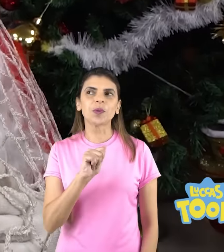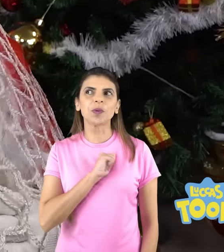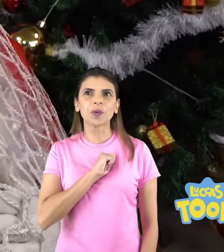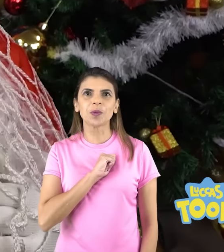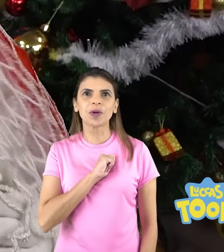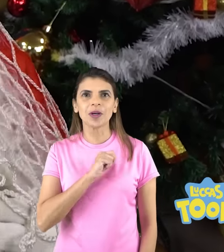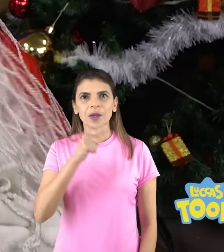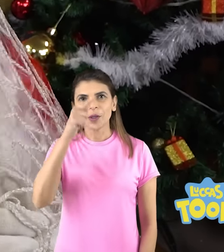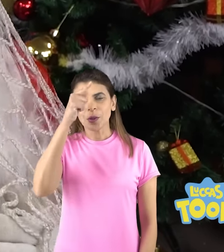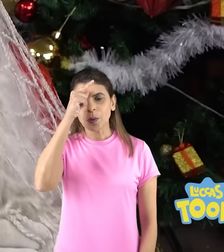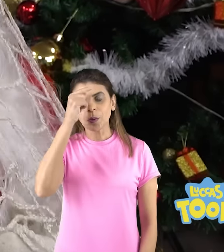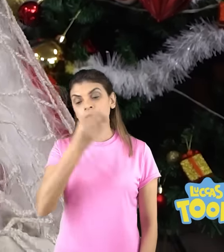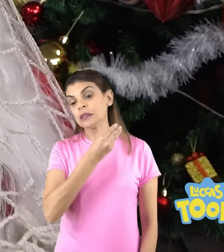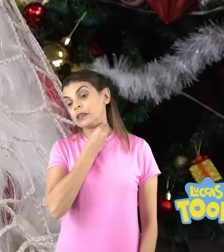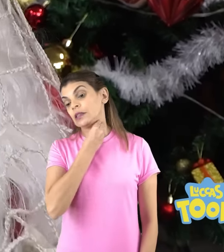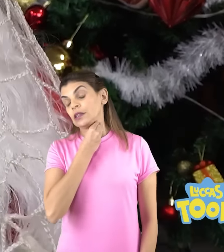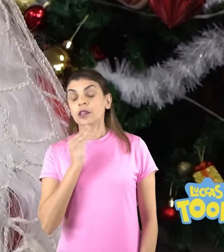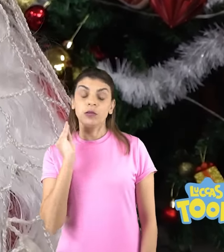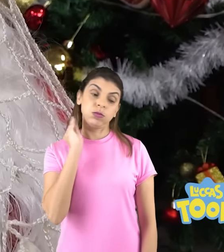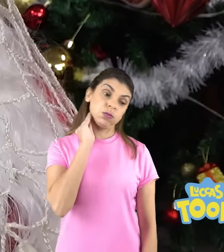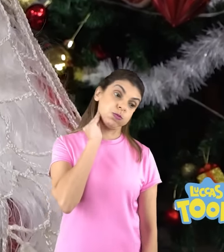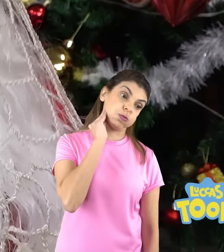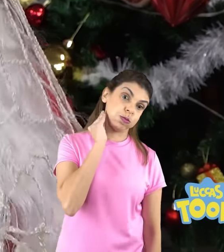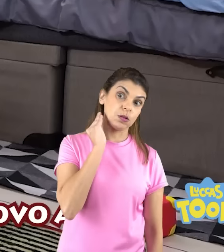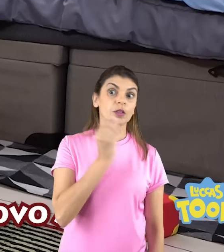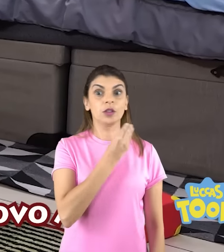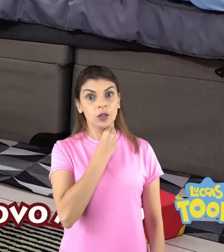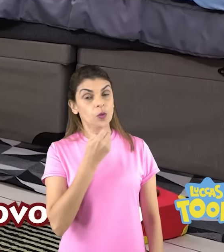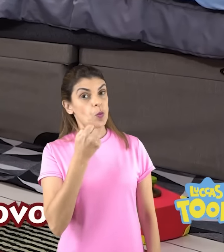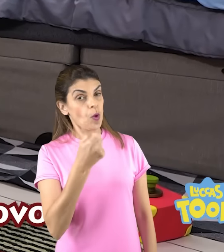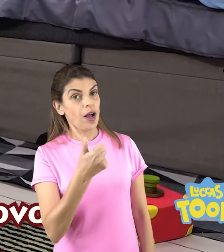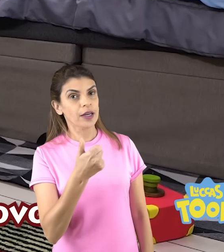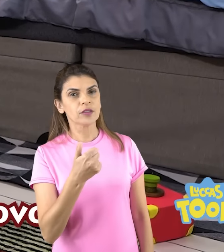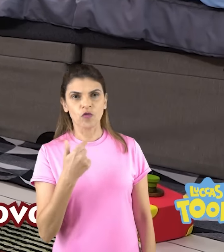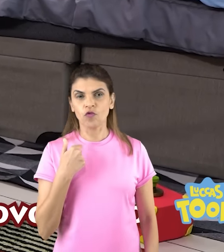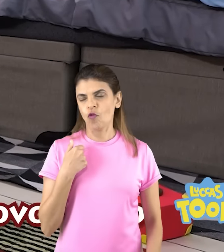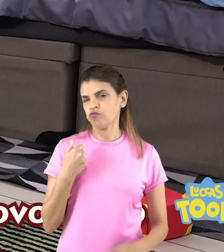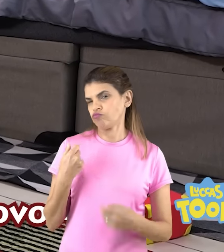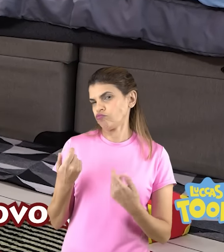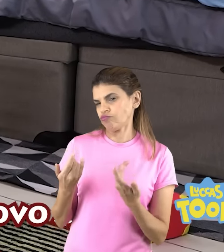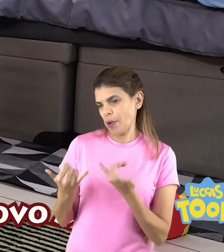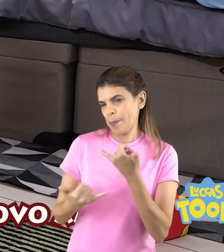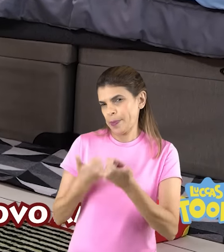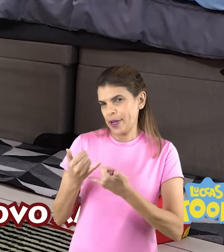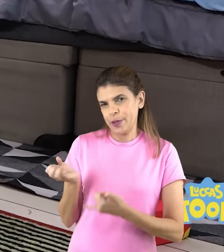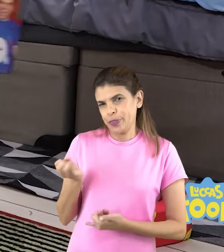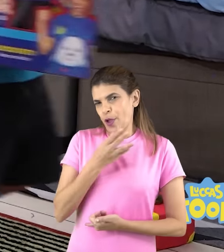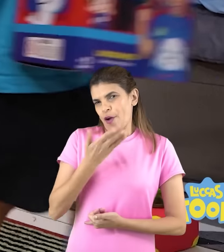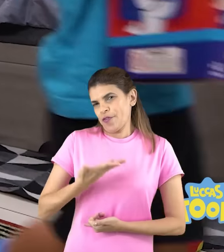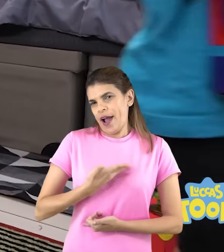Vá! It's little bit. I'm to with my new friend.